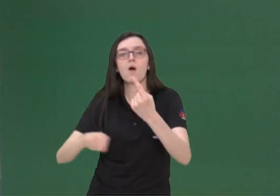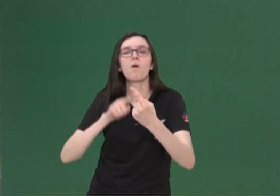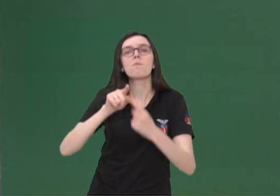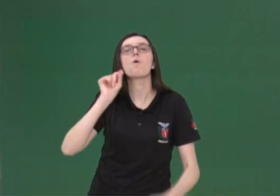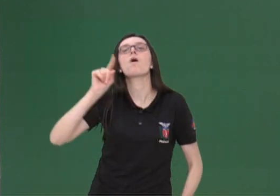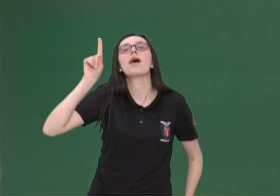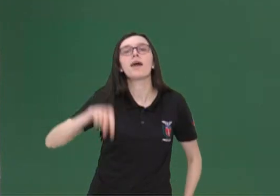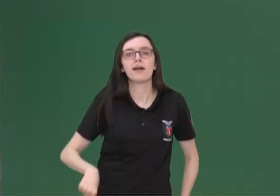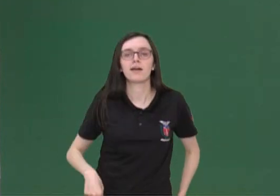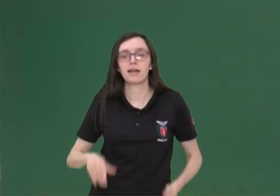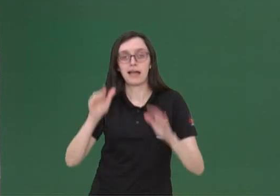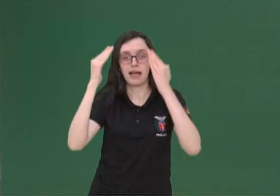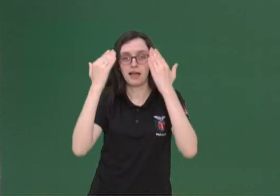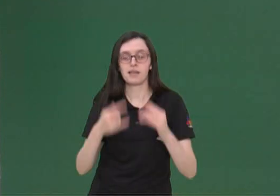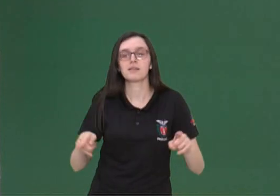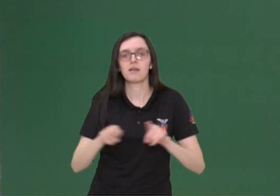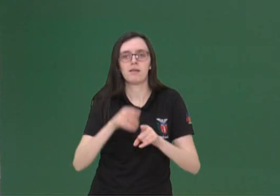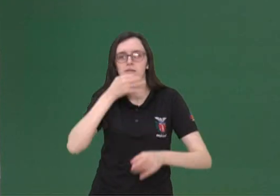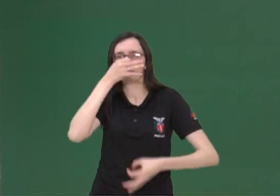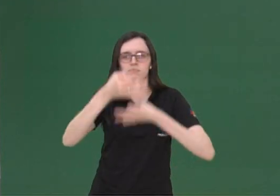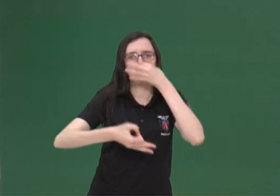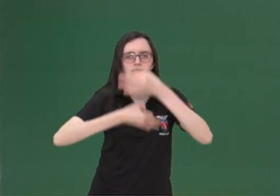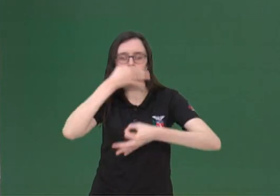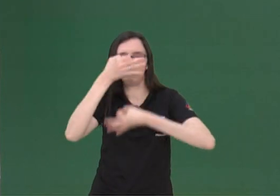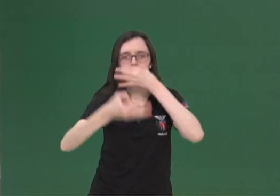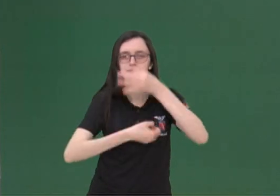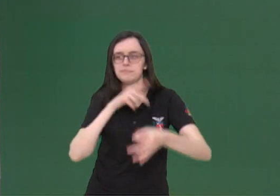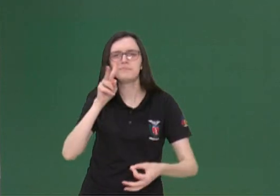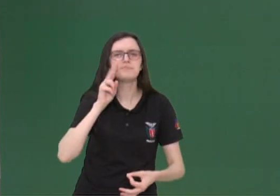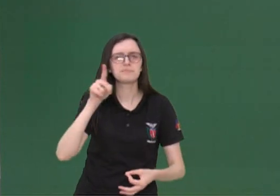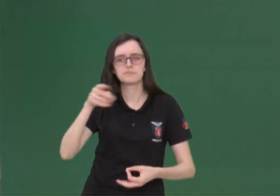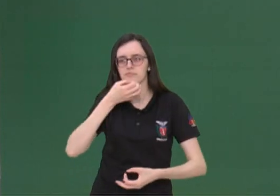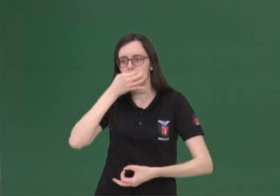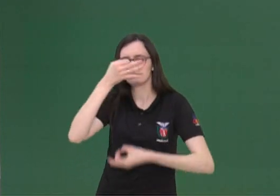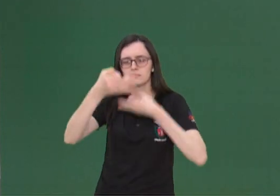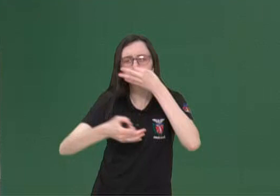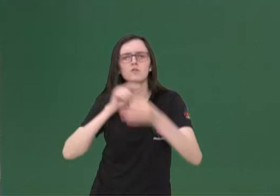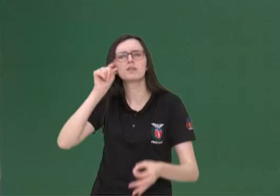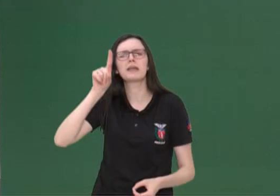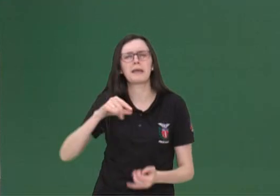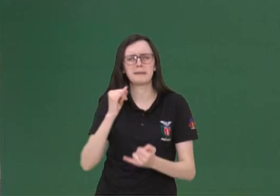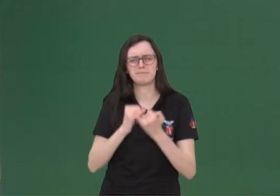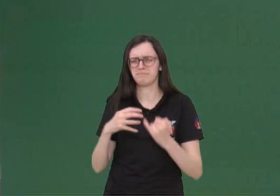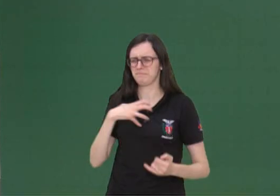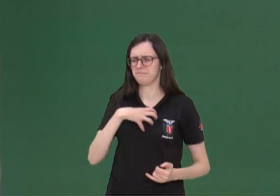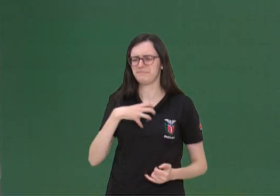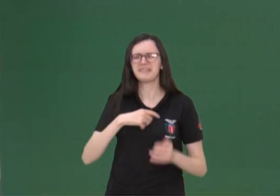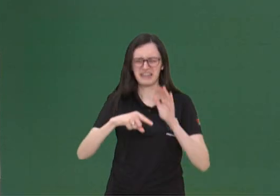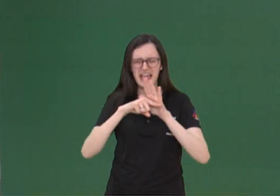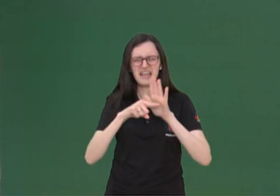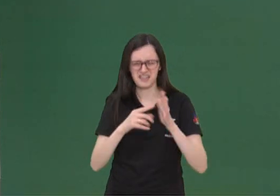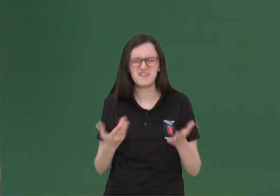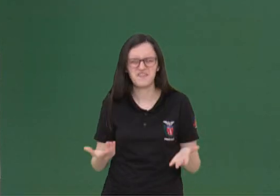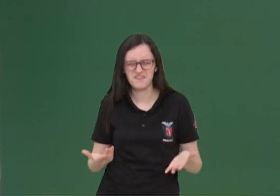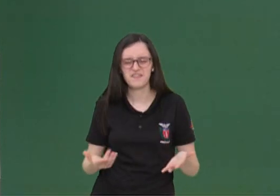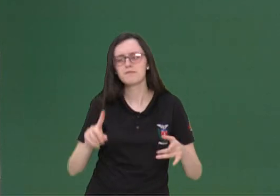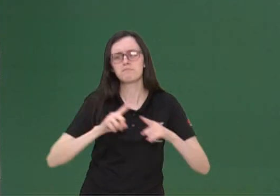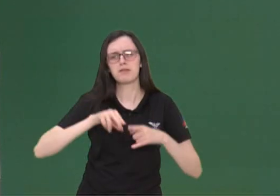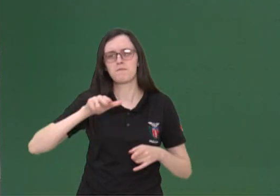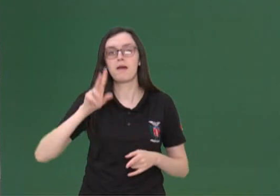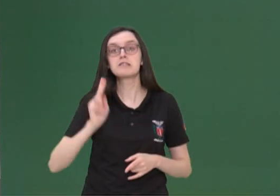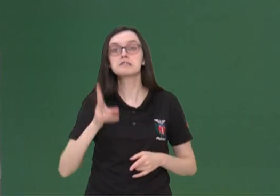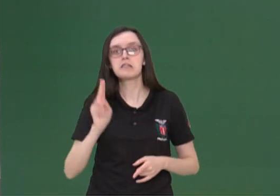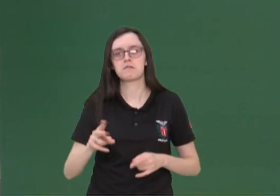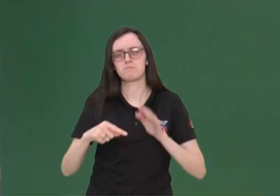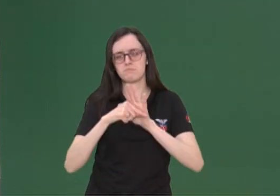é analisar e criticar. Esse criticar tem, parece-me que um sentido negativo, né? Mas não é